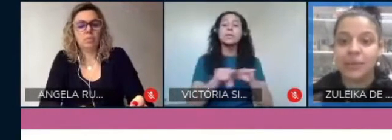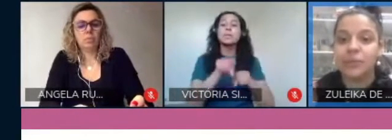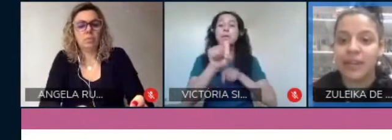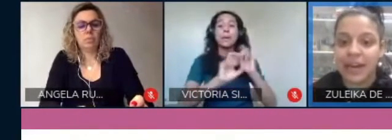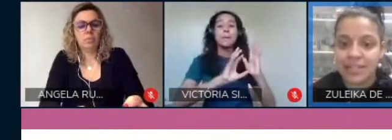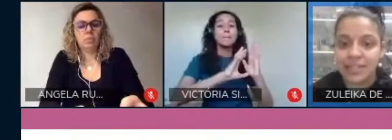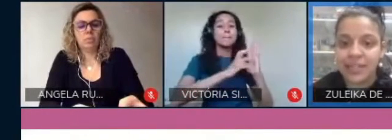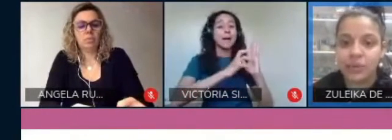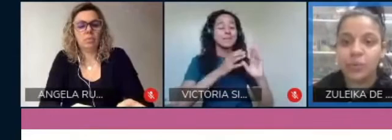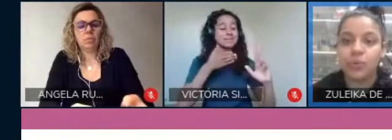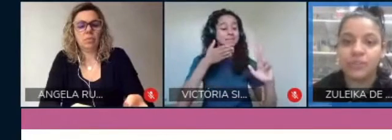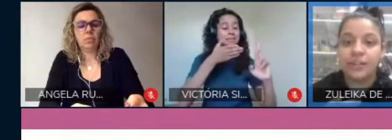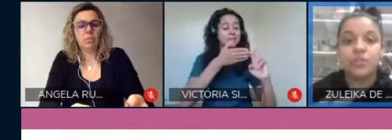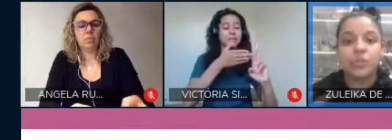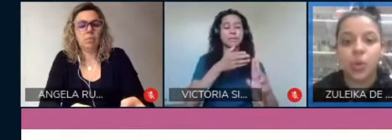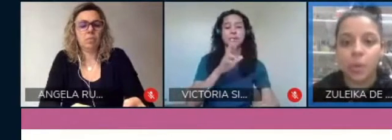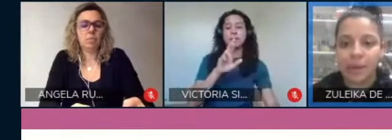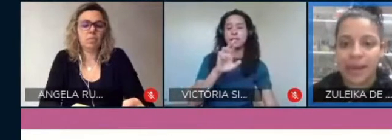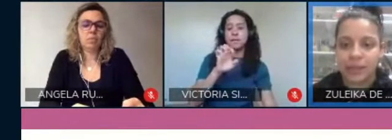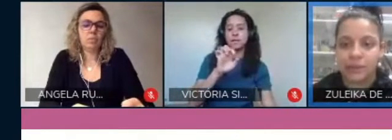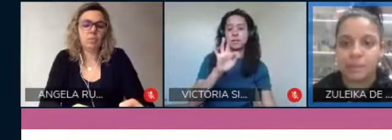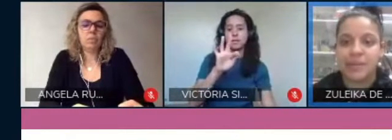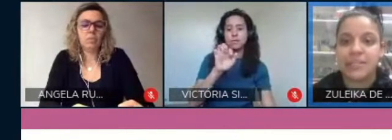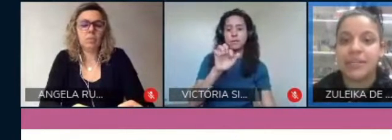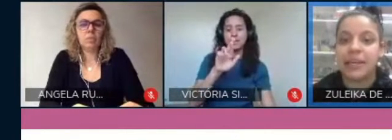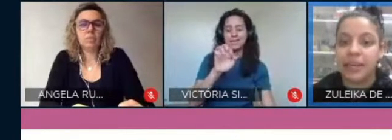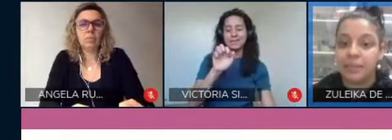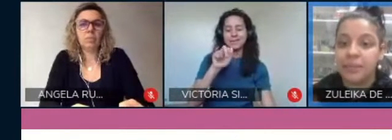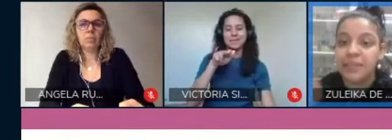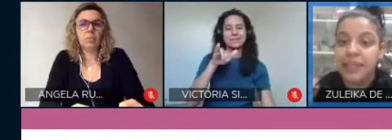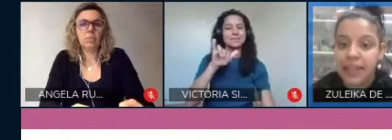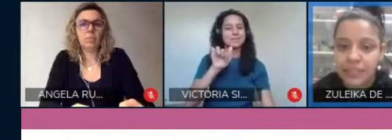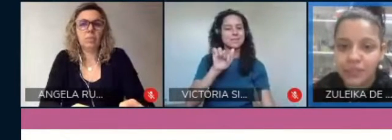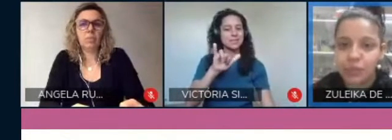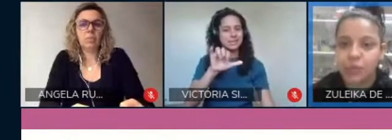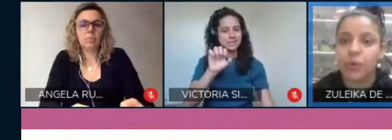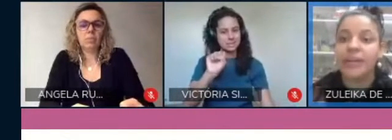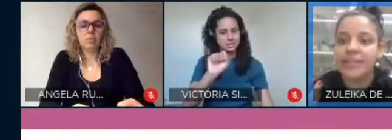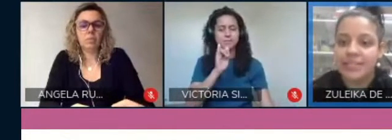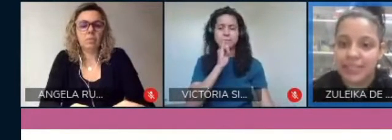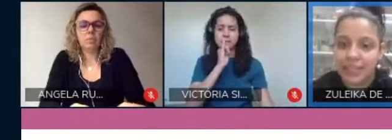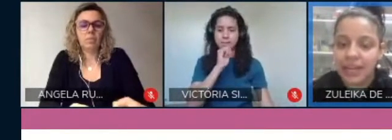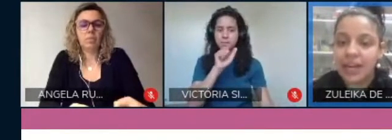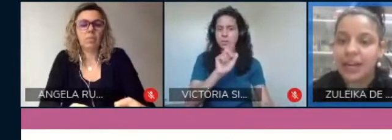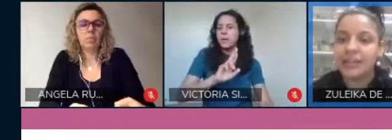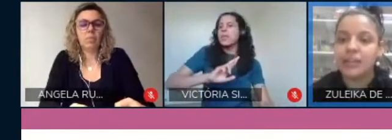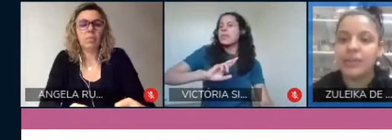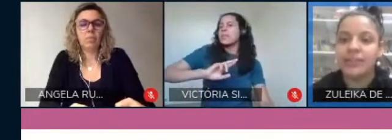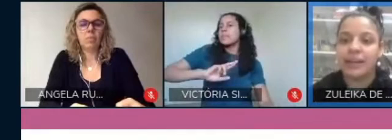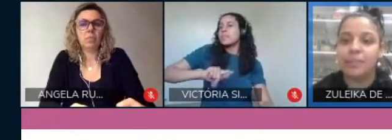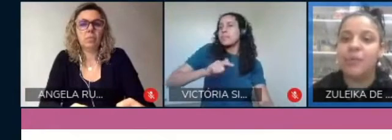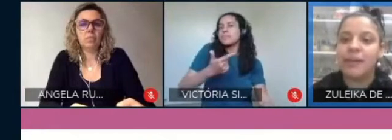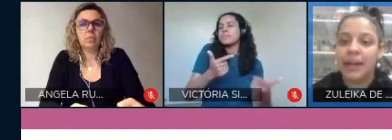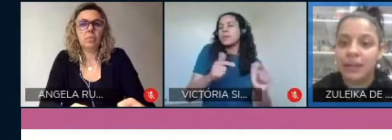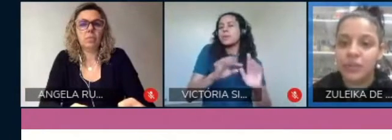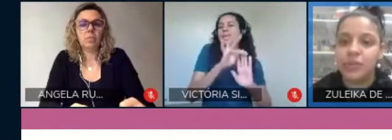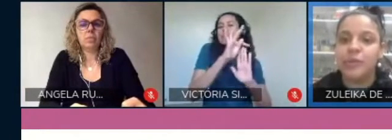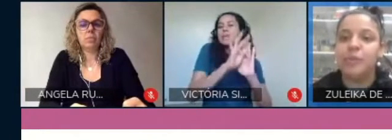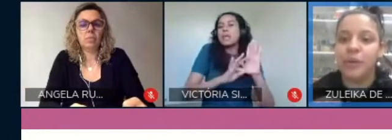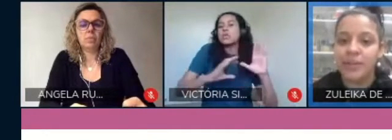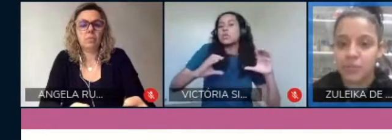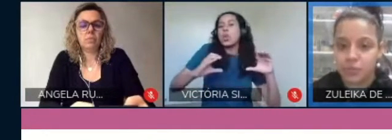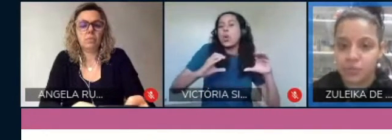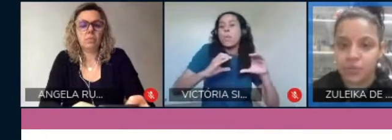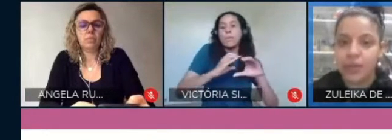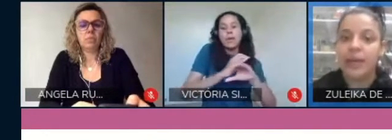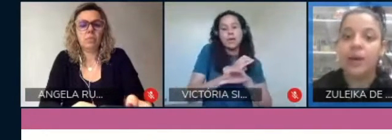São bases que não trazem o texto completo, mas que me deixam conhecer aquilo que está